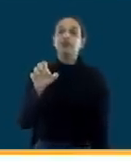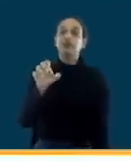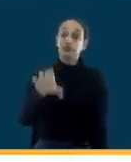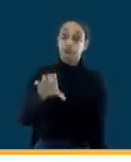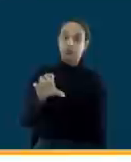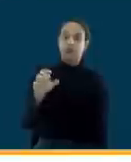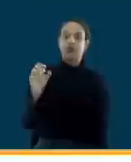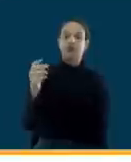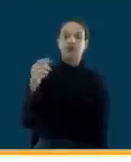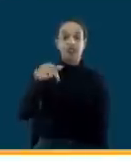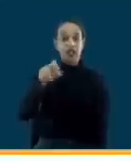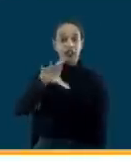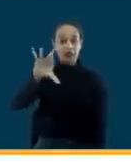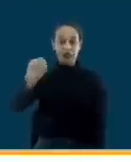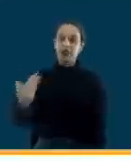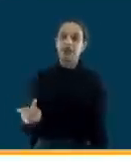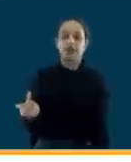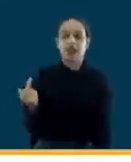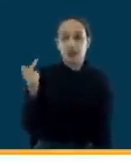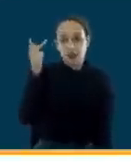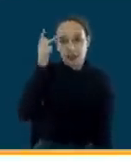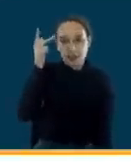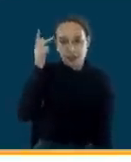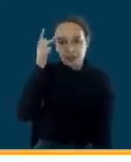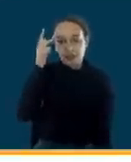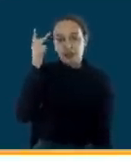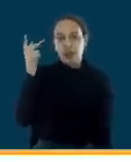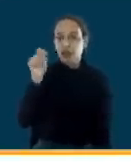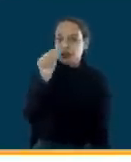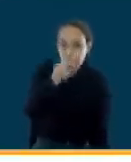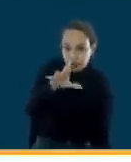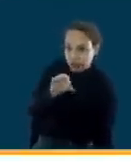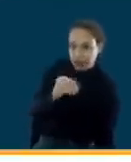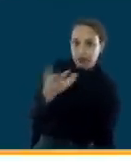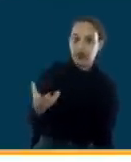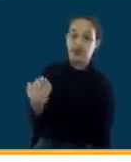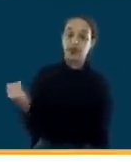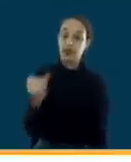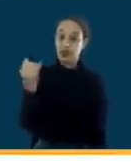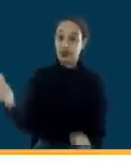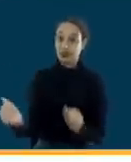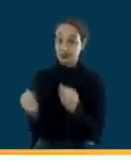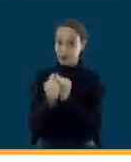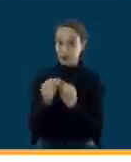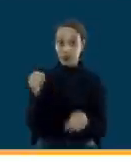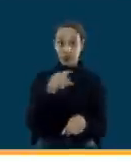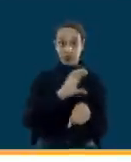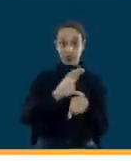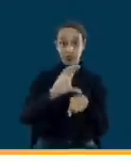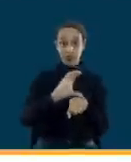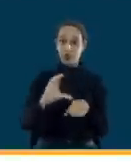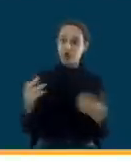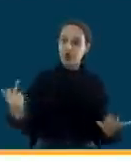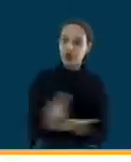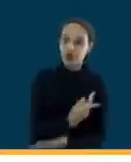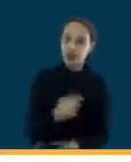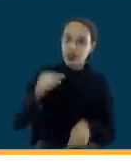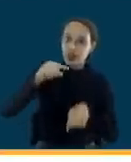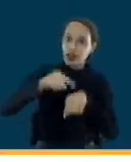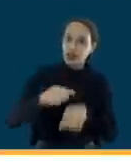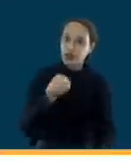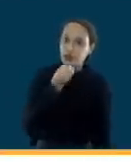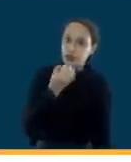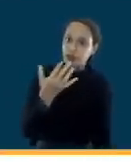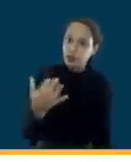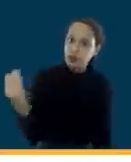de fazer esse curso, que ele acabou acontecendo numa hora muito precisa, porque provavelmente